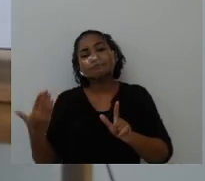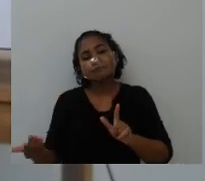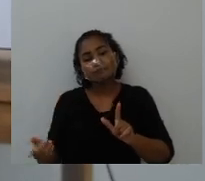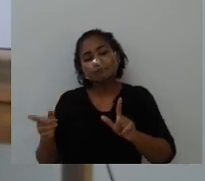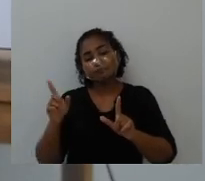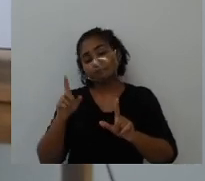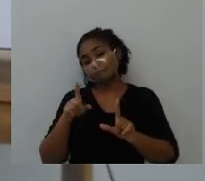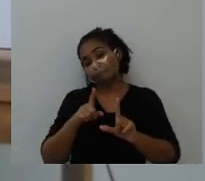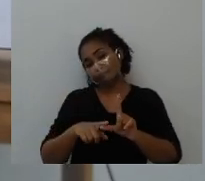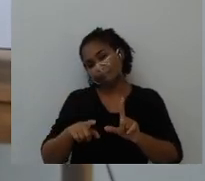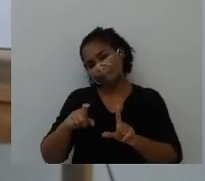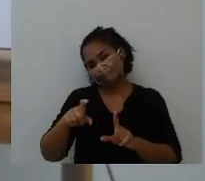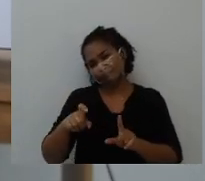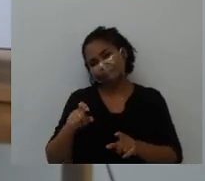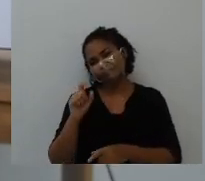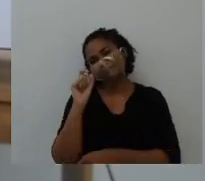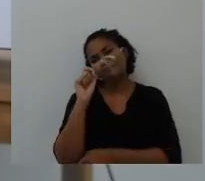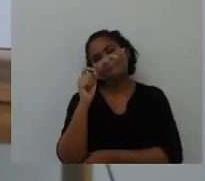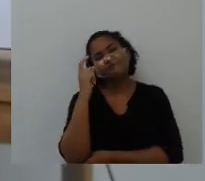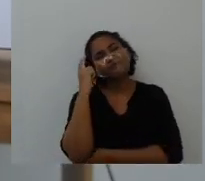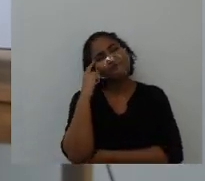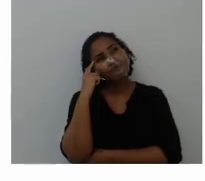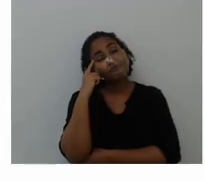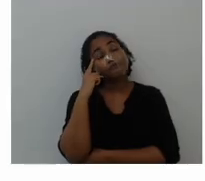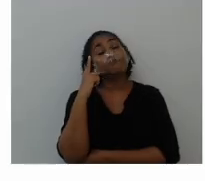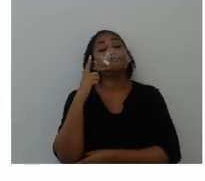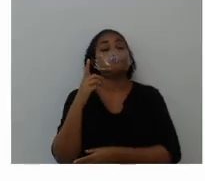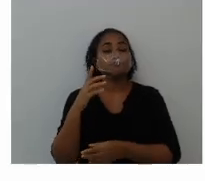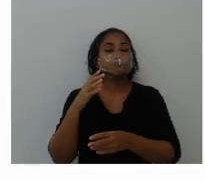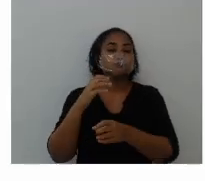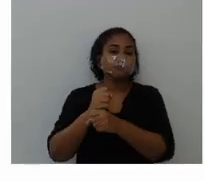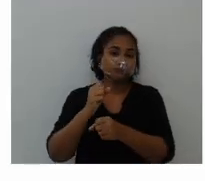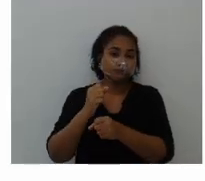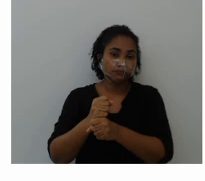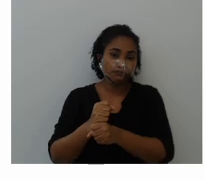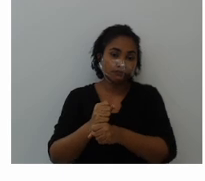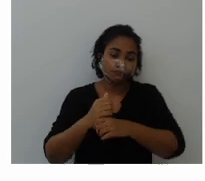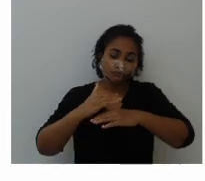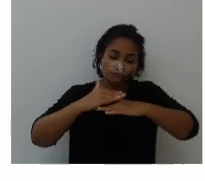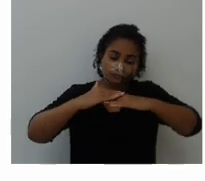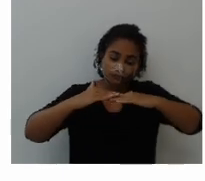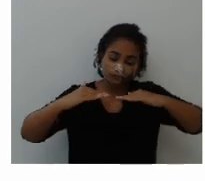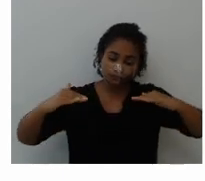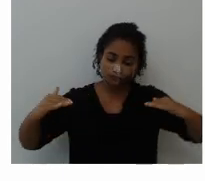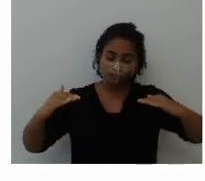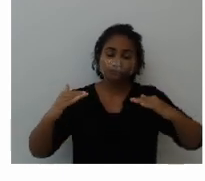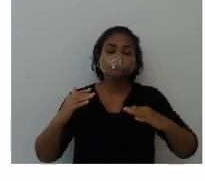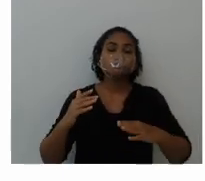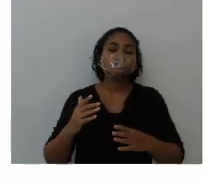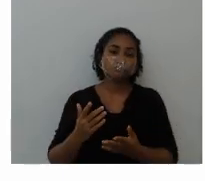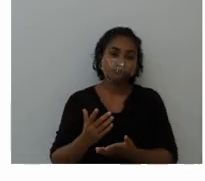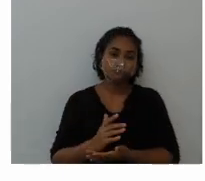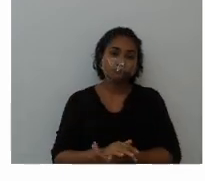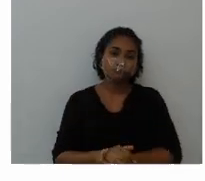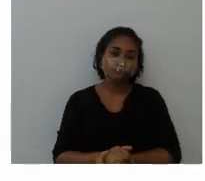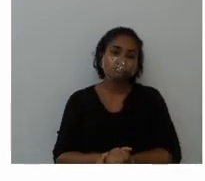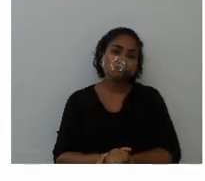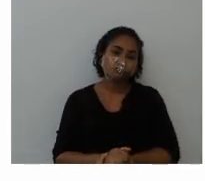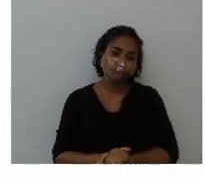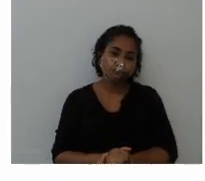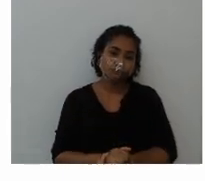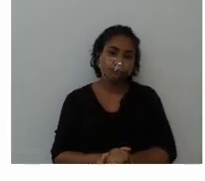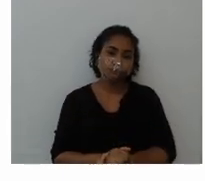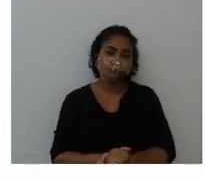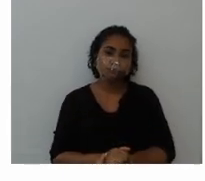x, aí vocês, Paulinho, o que é componente x? São as forças que estão na direção do eixo x da coordenada cartesiana